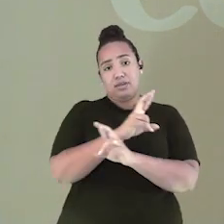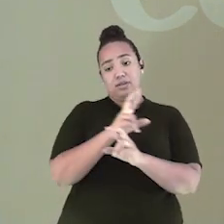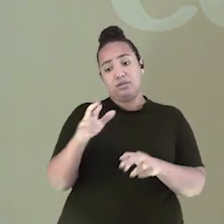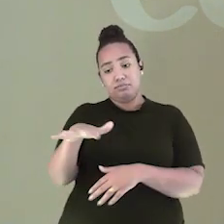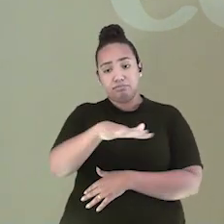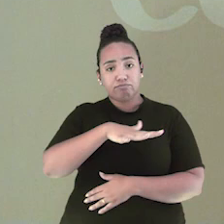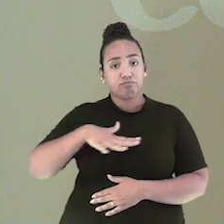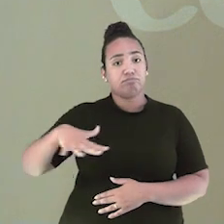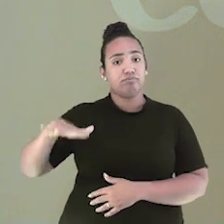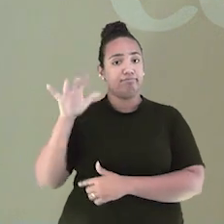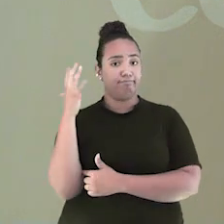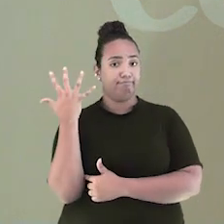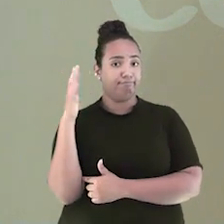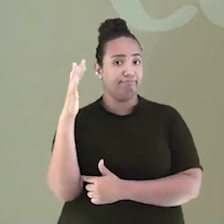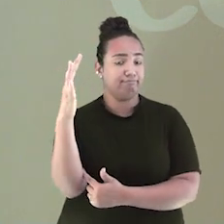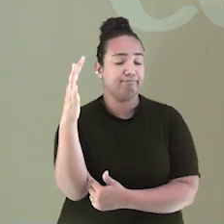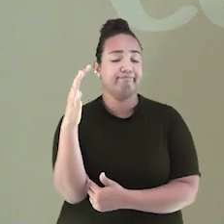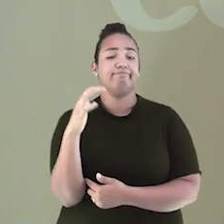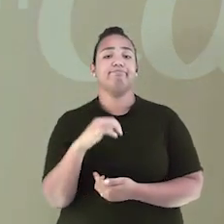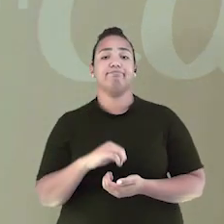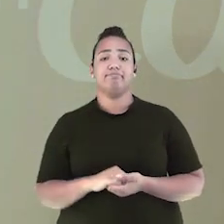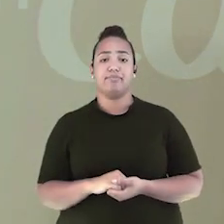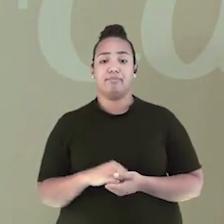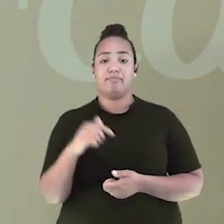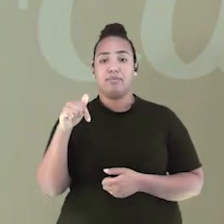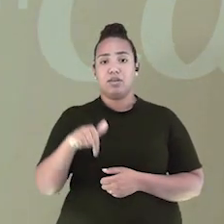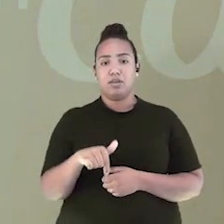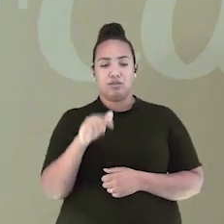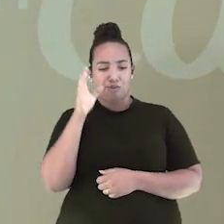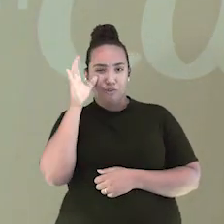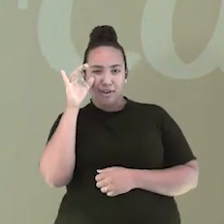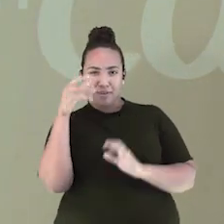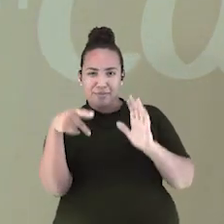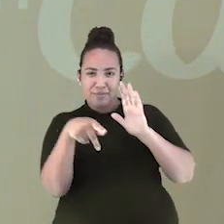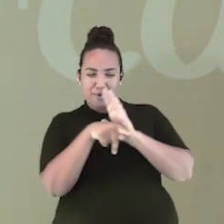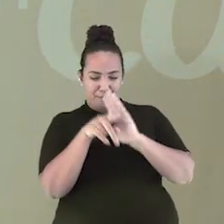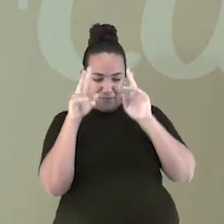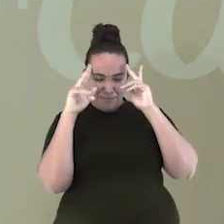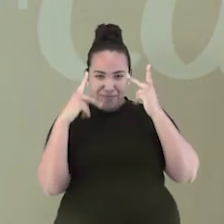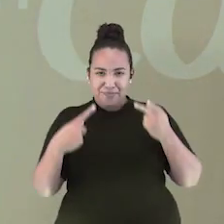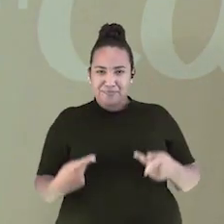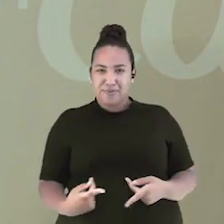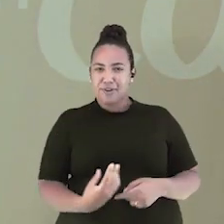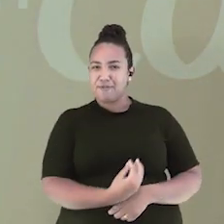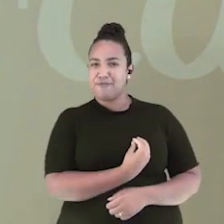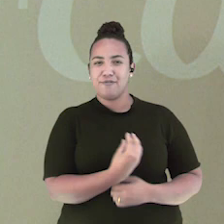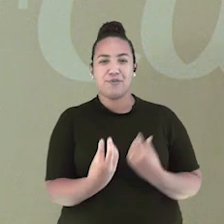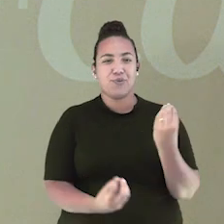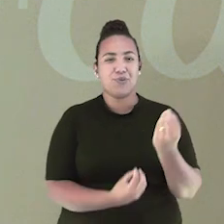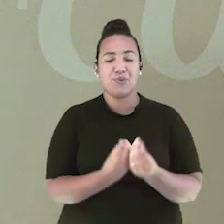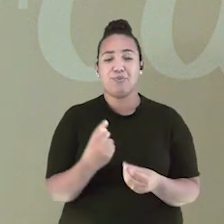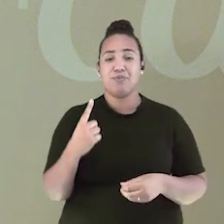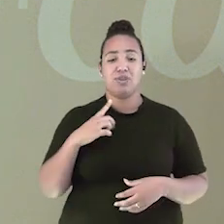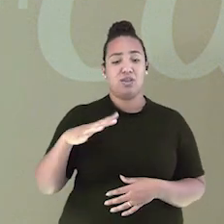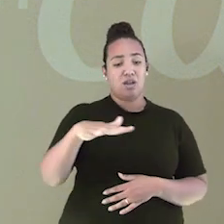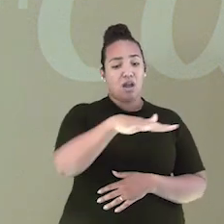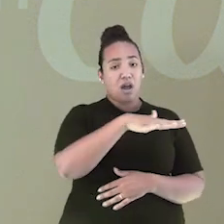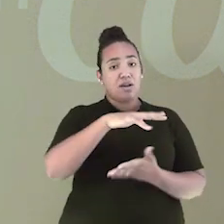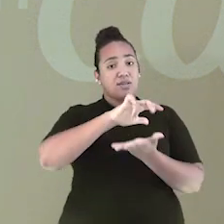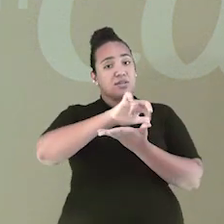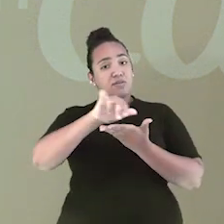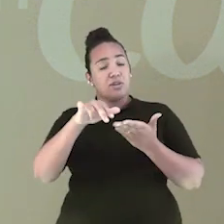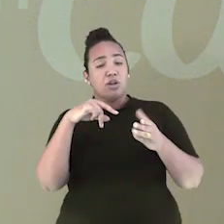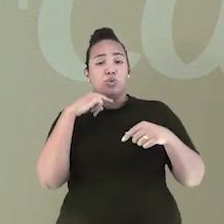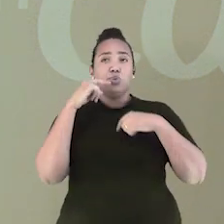ambiente, o lugar onde elas viviam. Essas curiosidades sobre a origem da vida do ser humano é refletida em diversas áreas, como